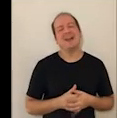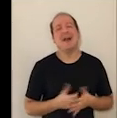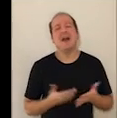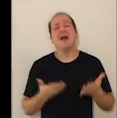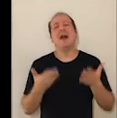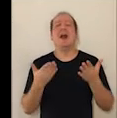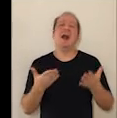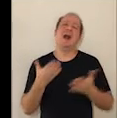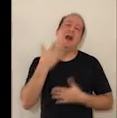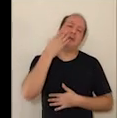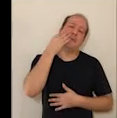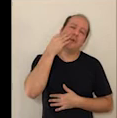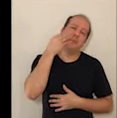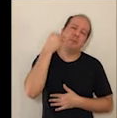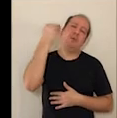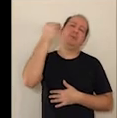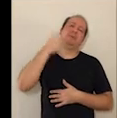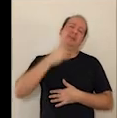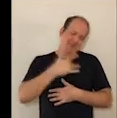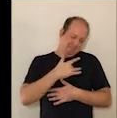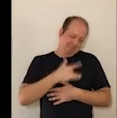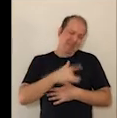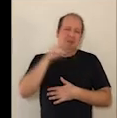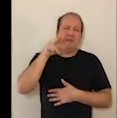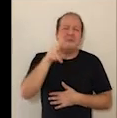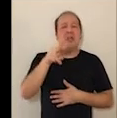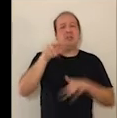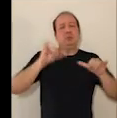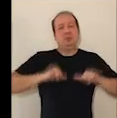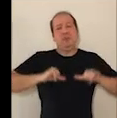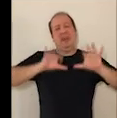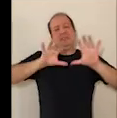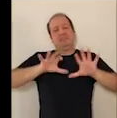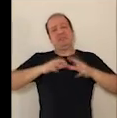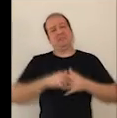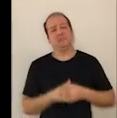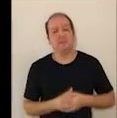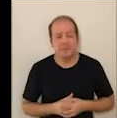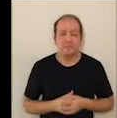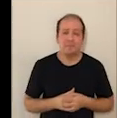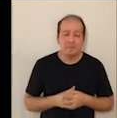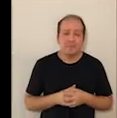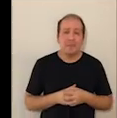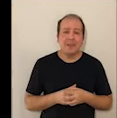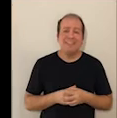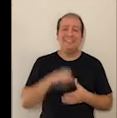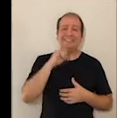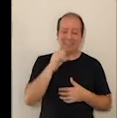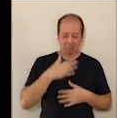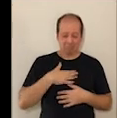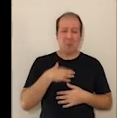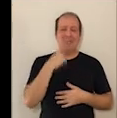Ah, Messer Volpone, que pena me dá vê-lo sofrendo assim. Se o meu próprio